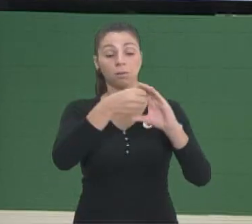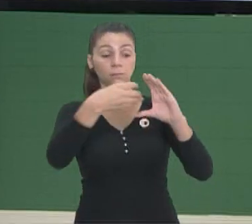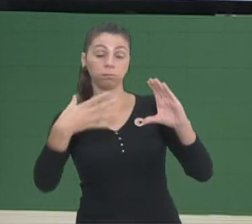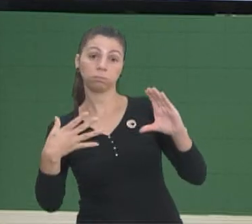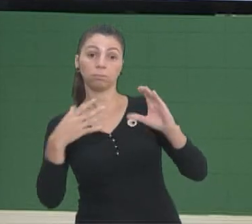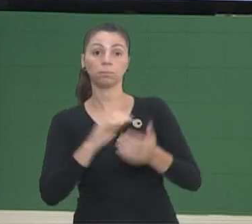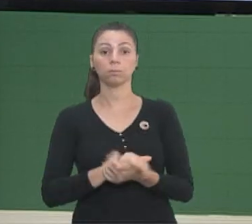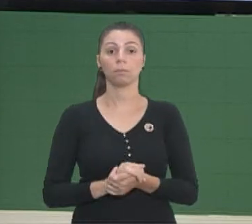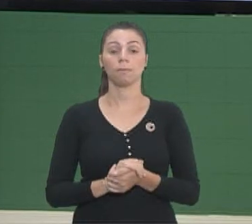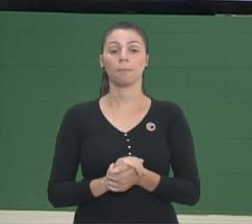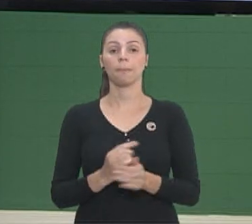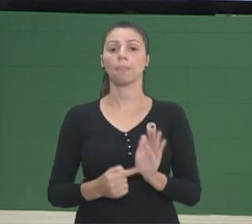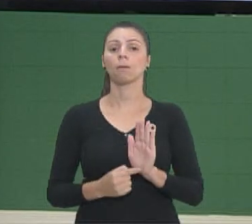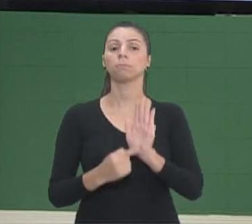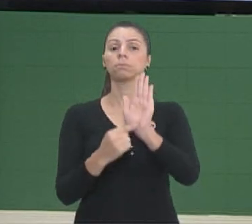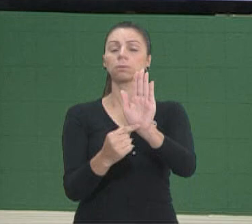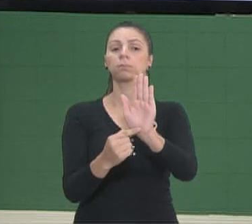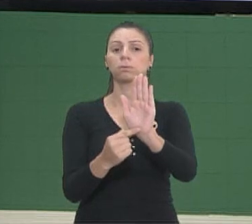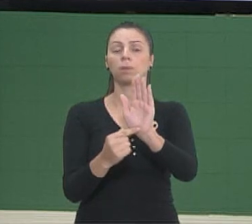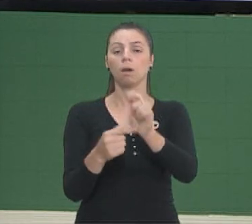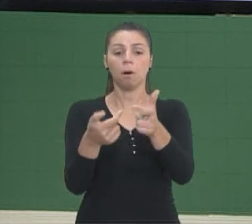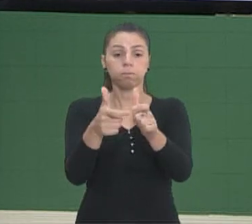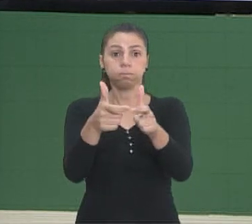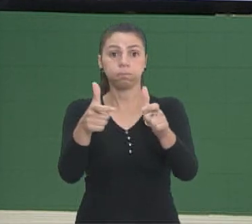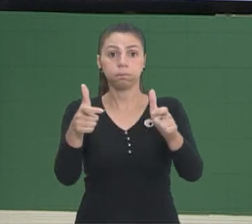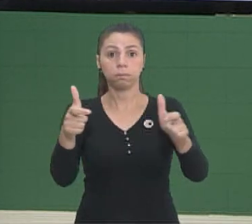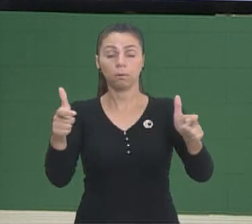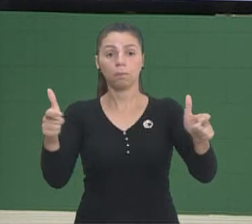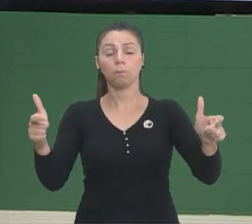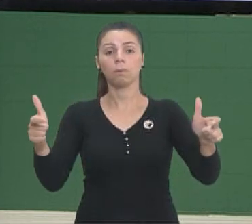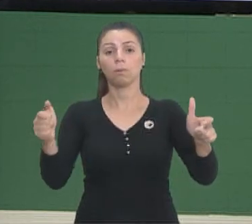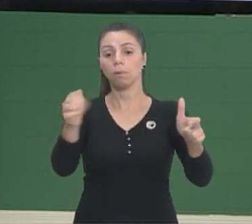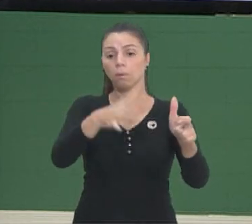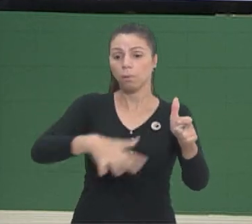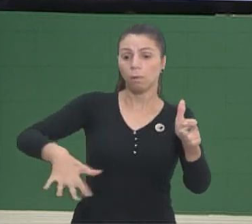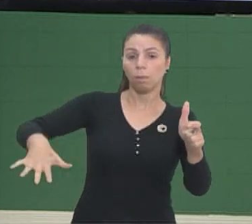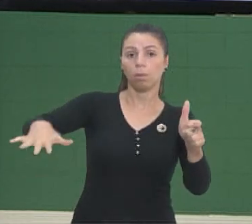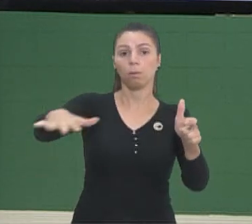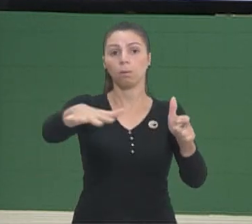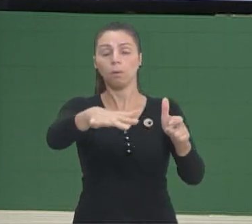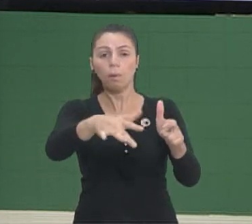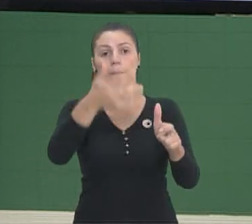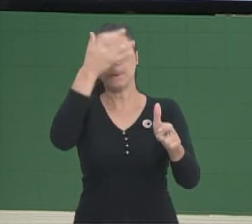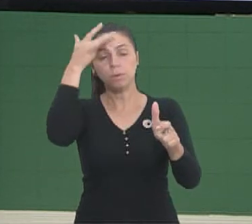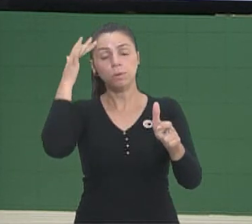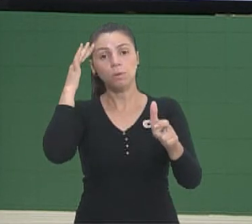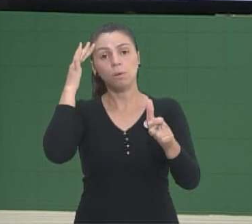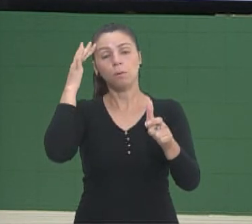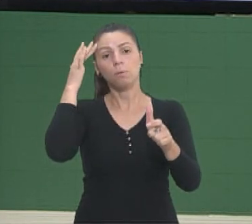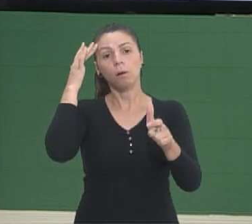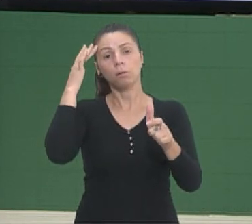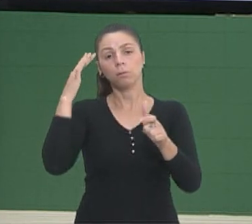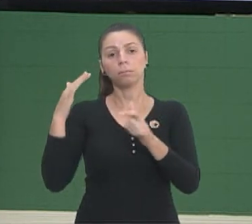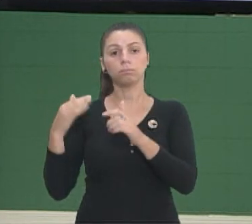Apresenta a densidade demográfica, quantidade de habitantes por quilômetros quadrados de